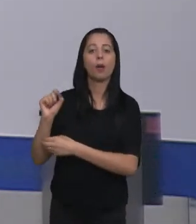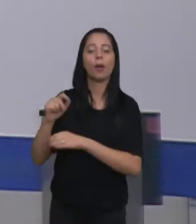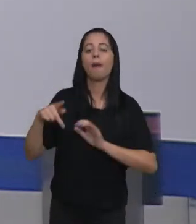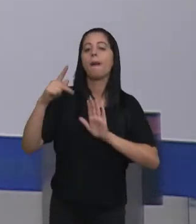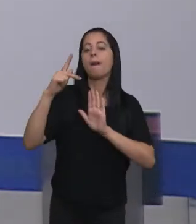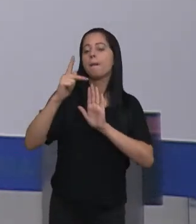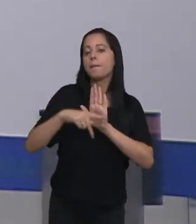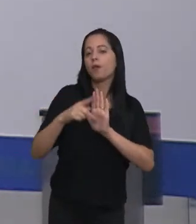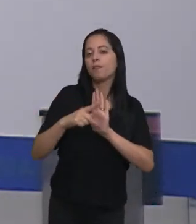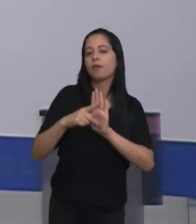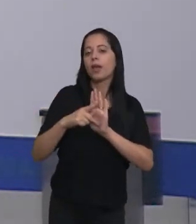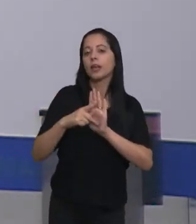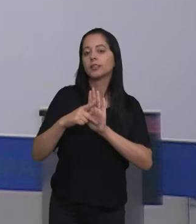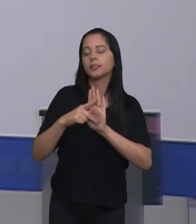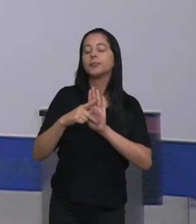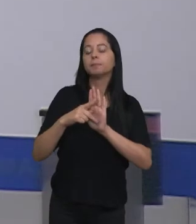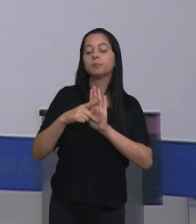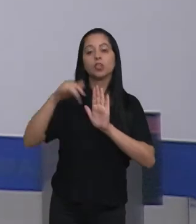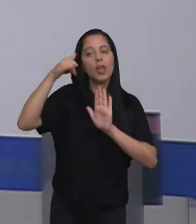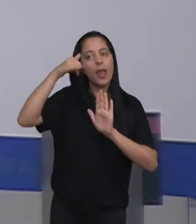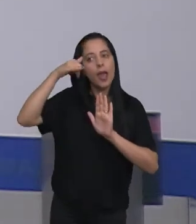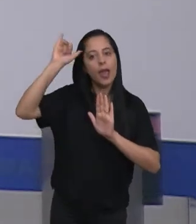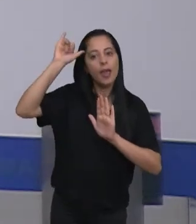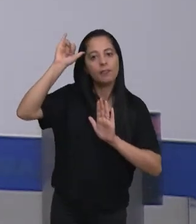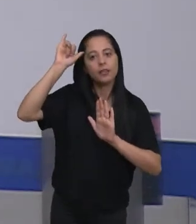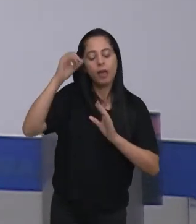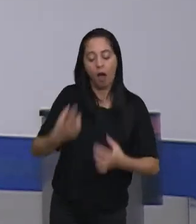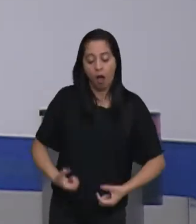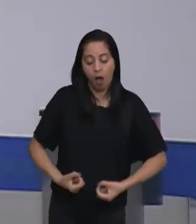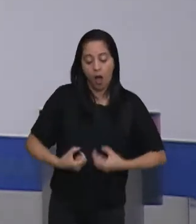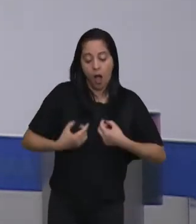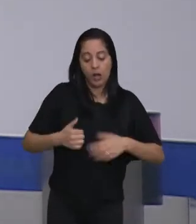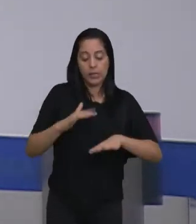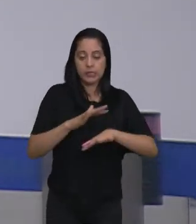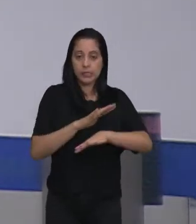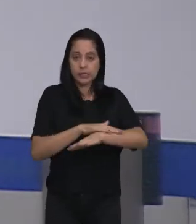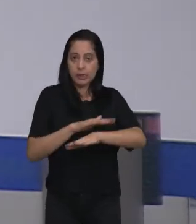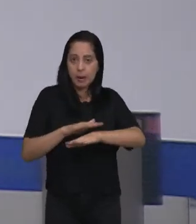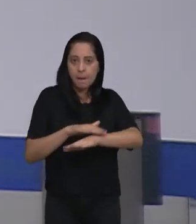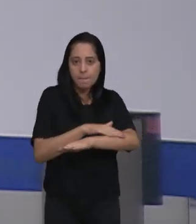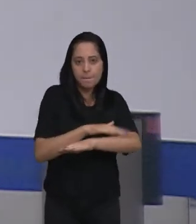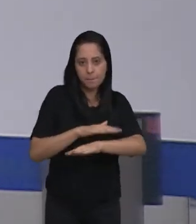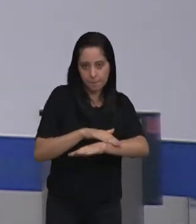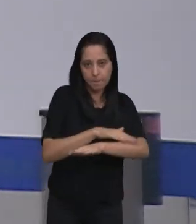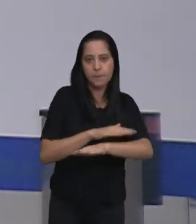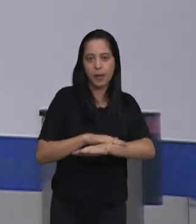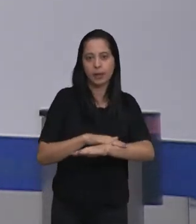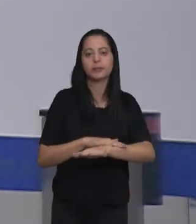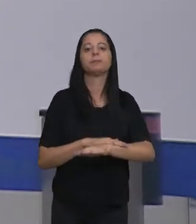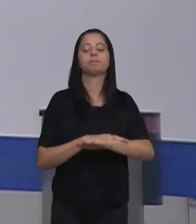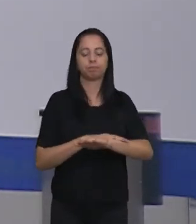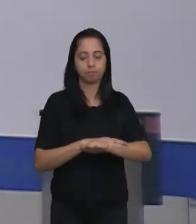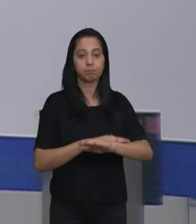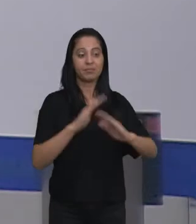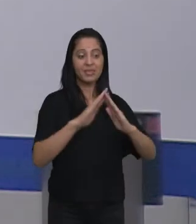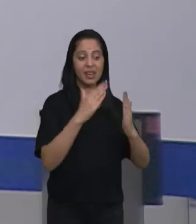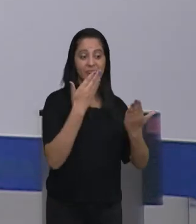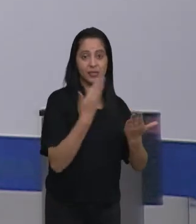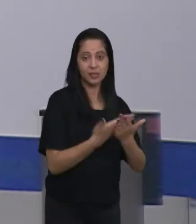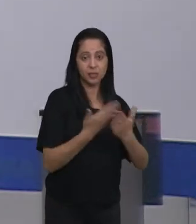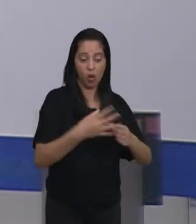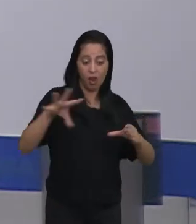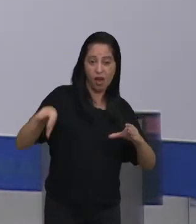de prevenção ao câncer de pele, como atividade extracurricular obrigatória no ensino